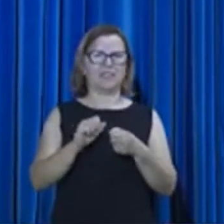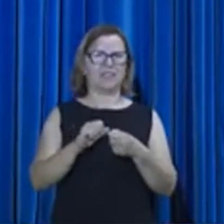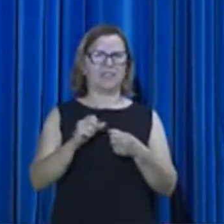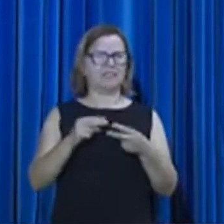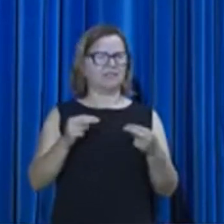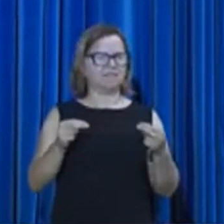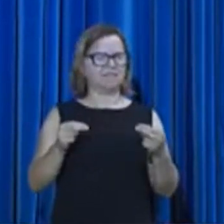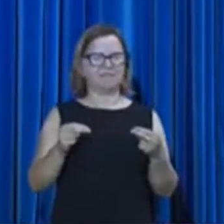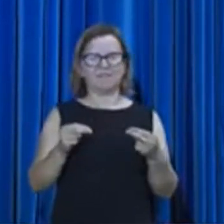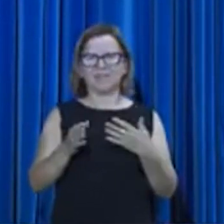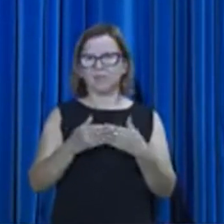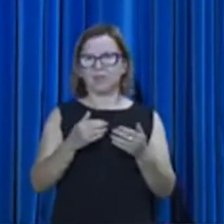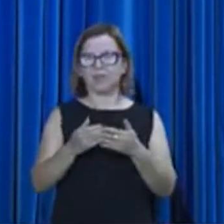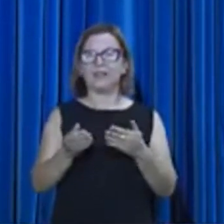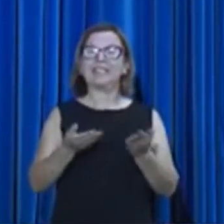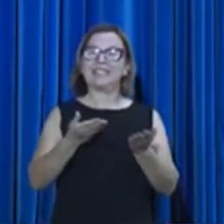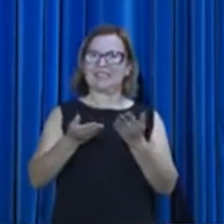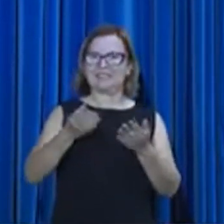a Deus,